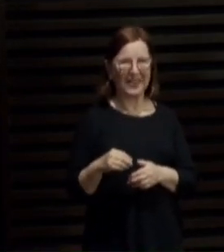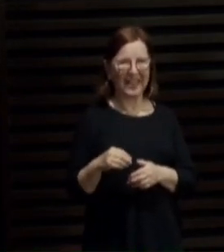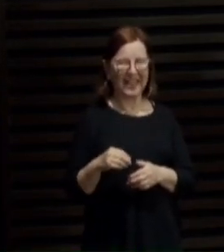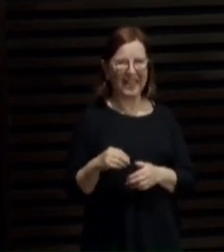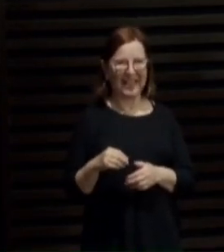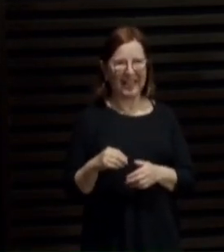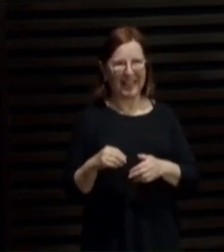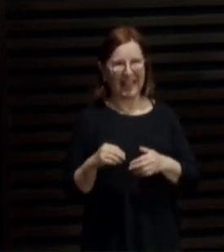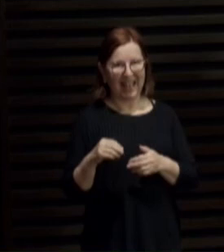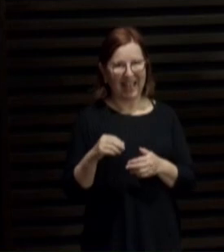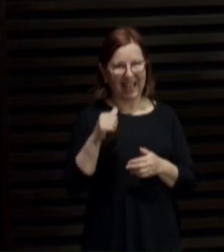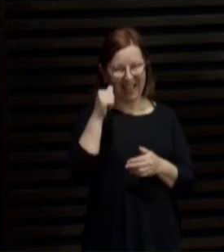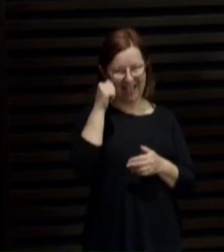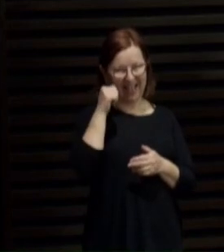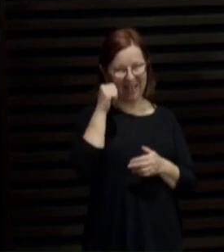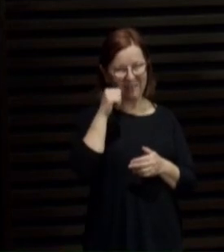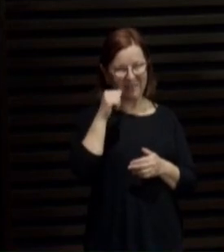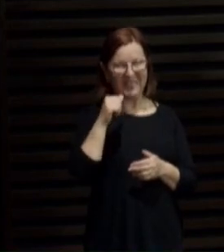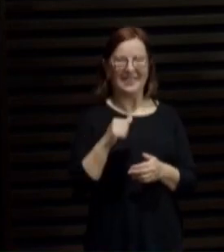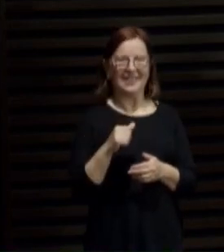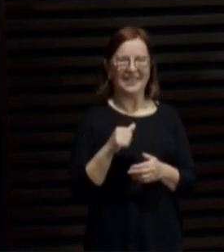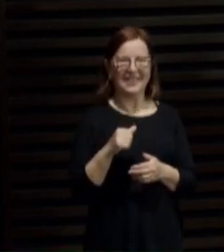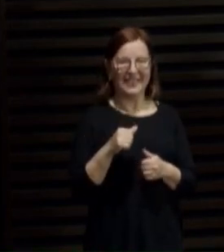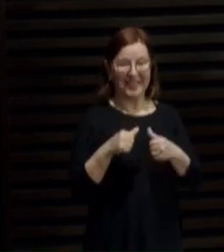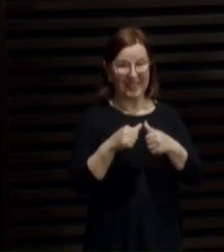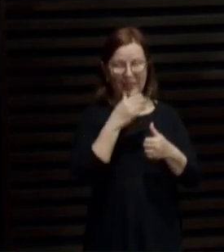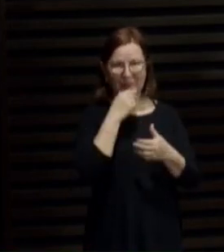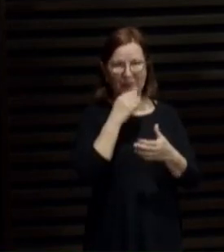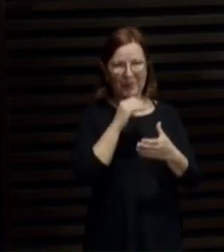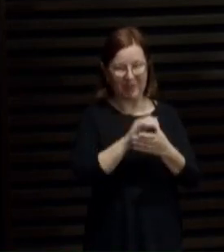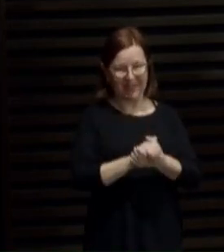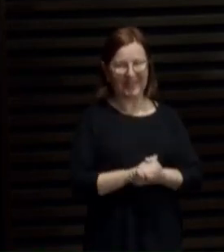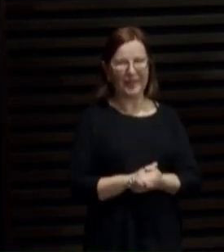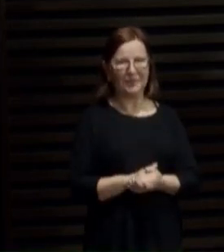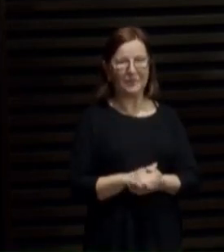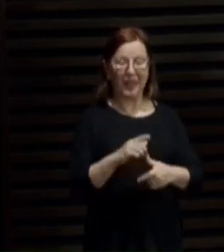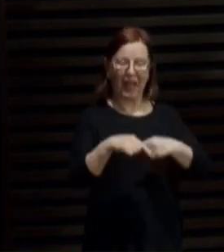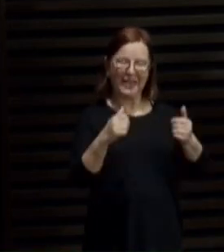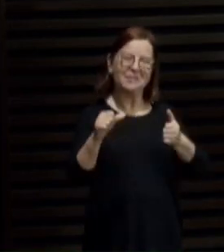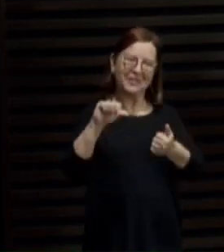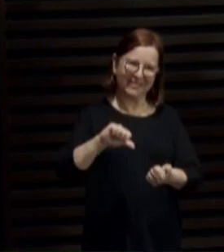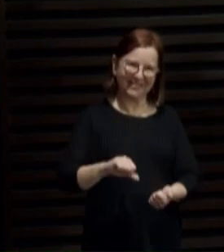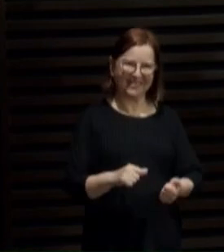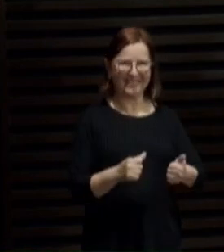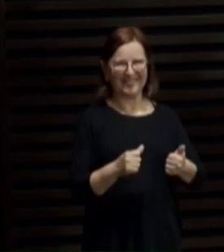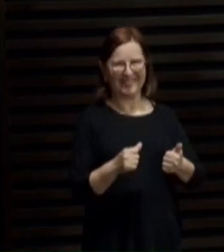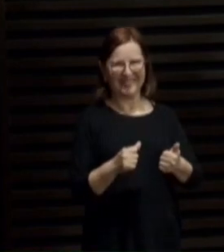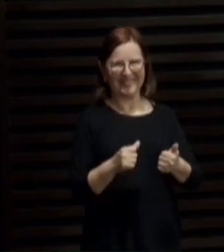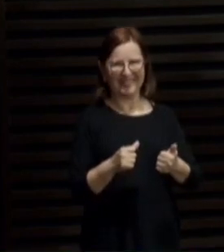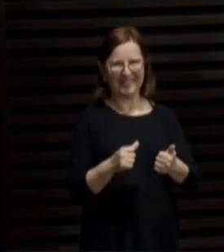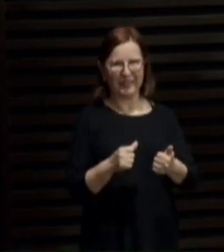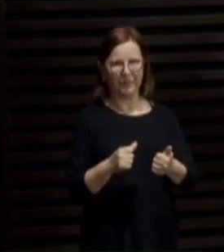Narciso e aquela turma toda. E logo depois eles foram batizados.